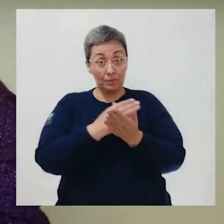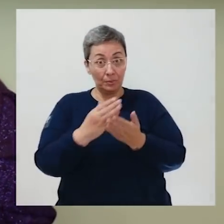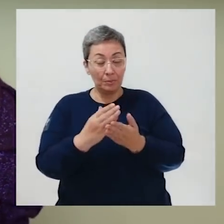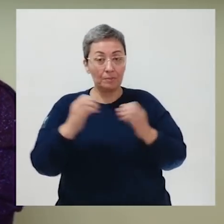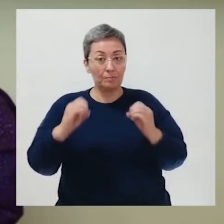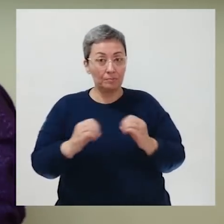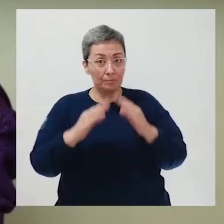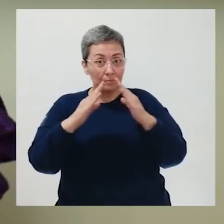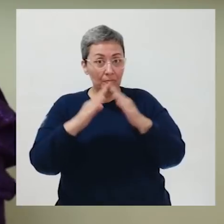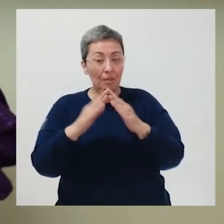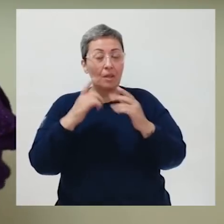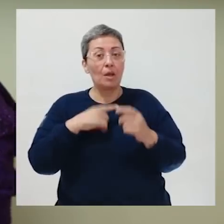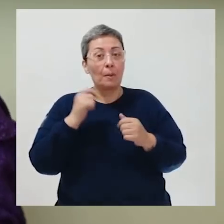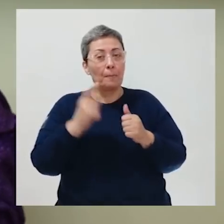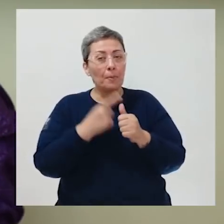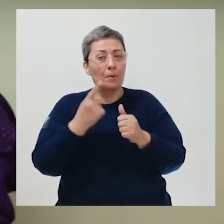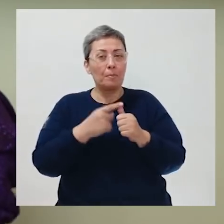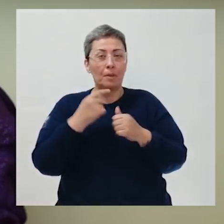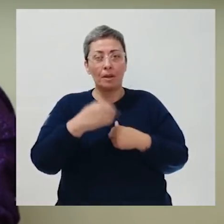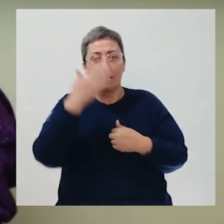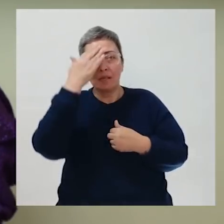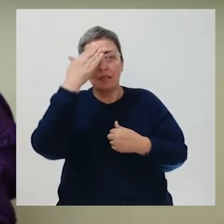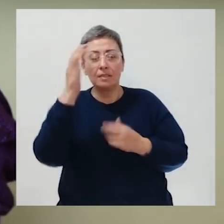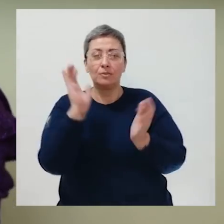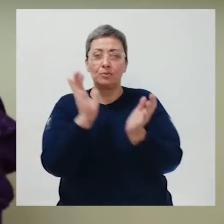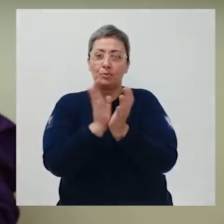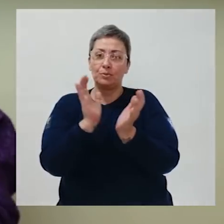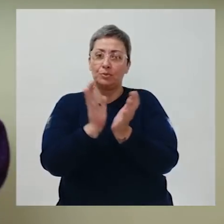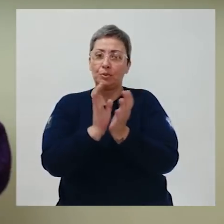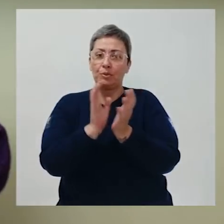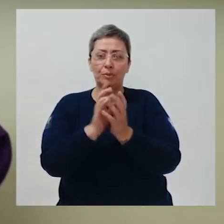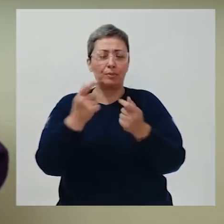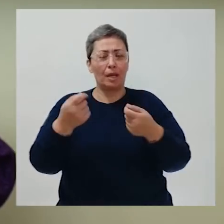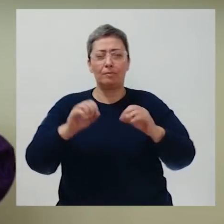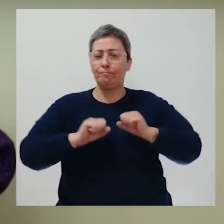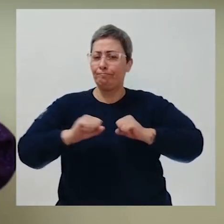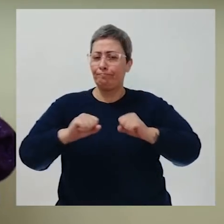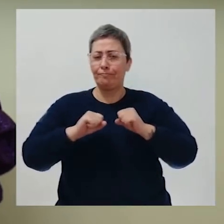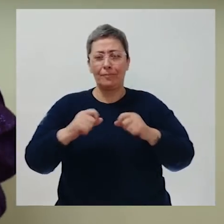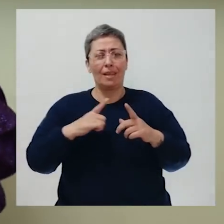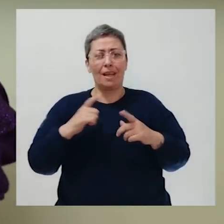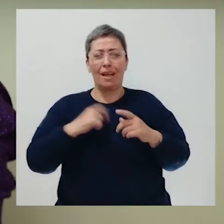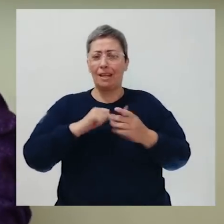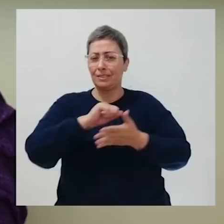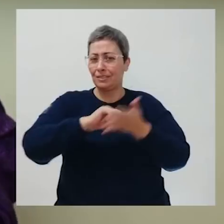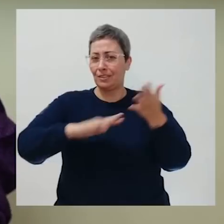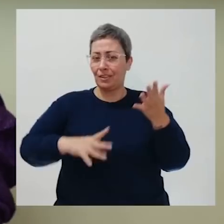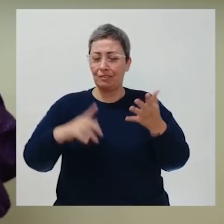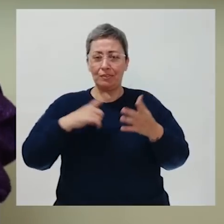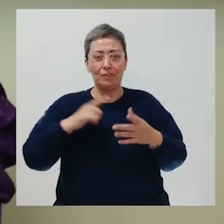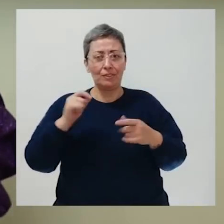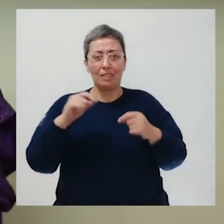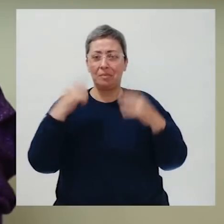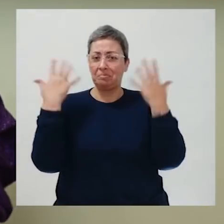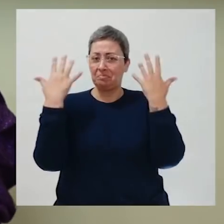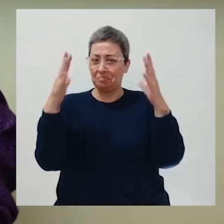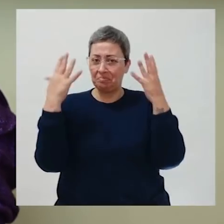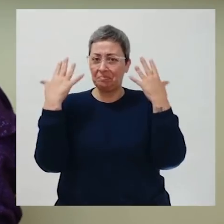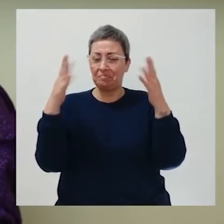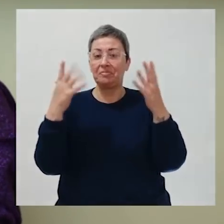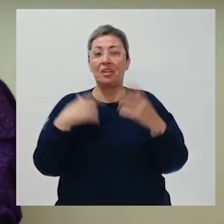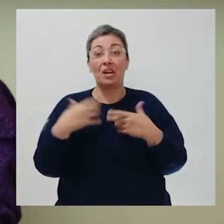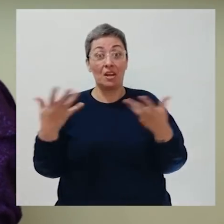o programa, eu quero primeiro agradecer essa galerinha que está arrasando nas atividades. Vocês estão de